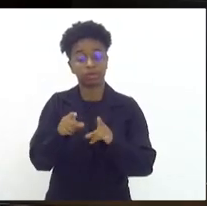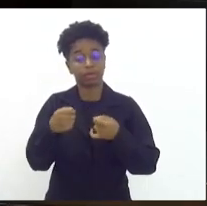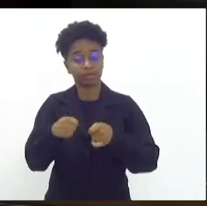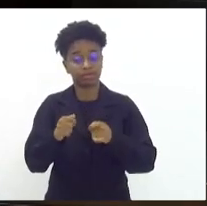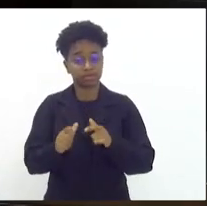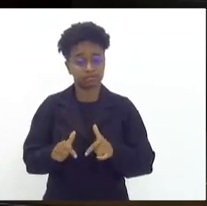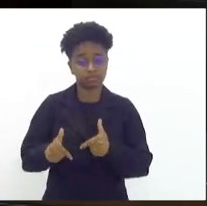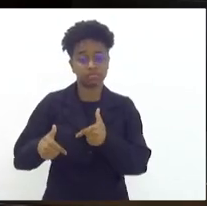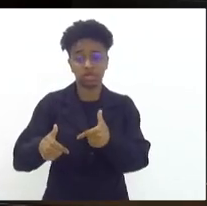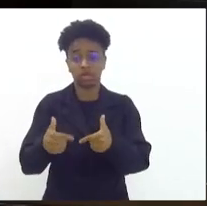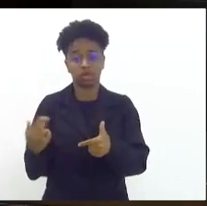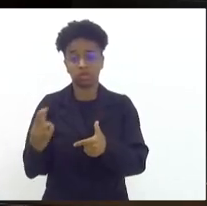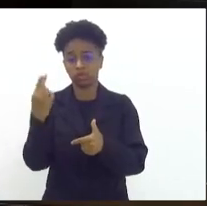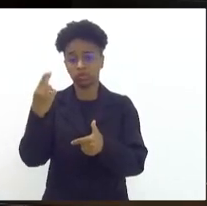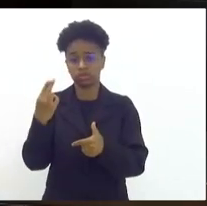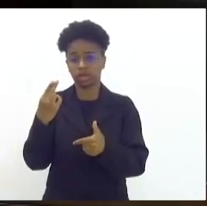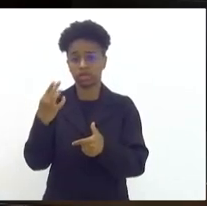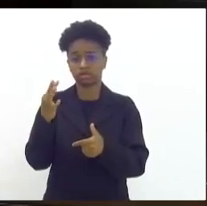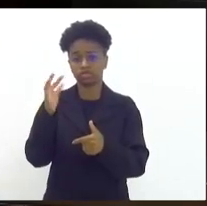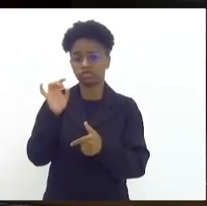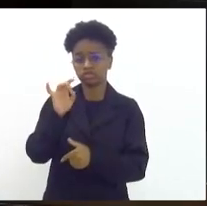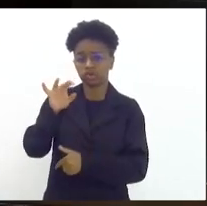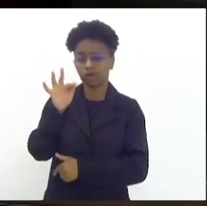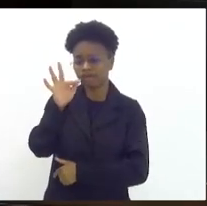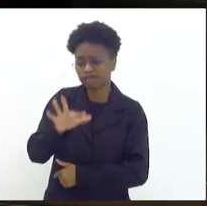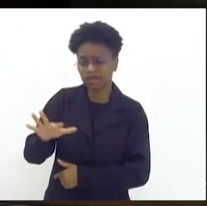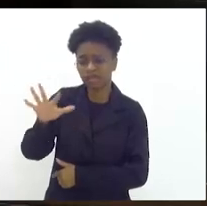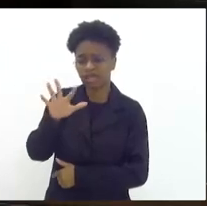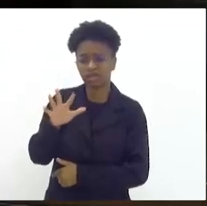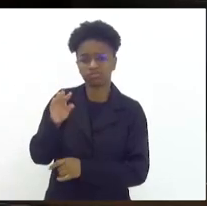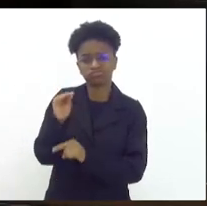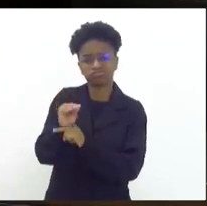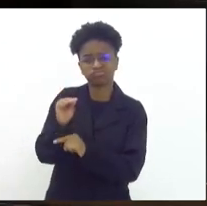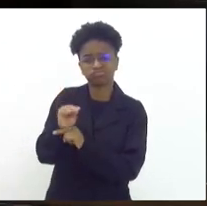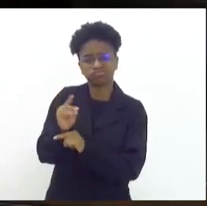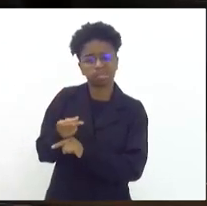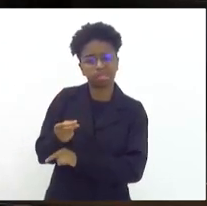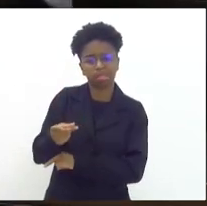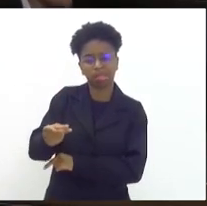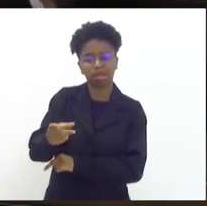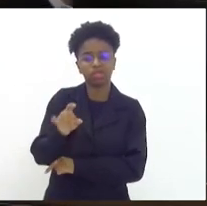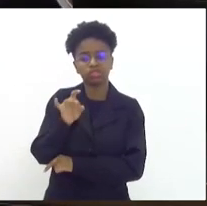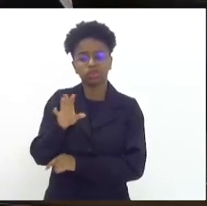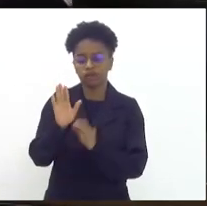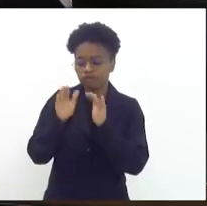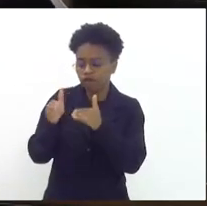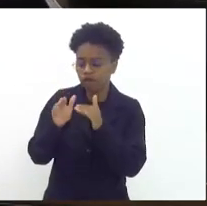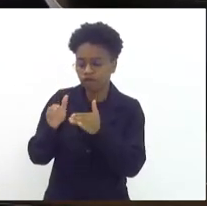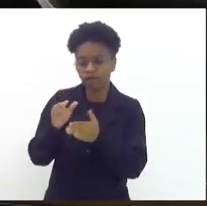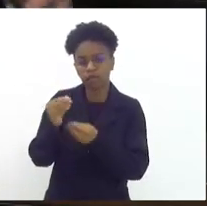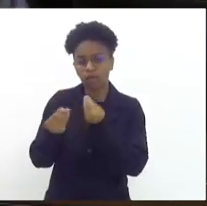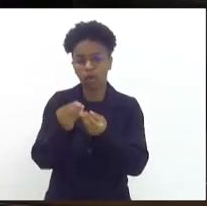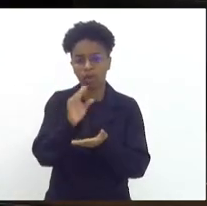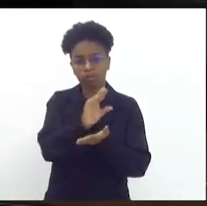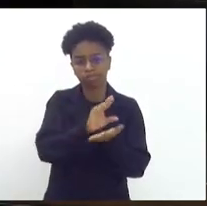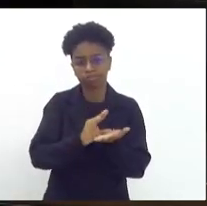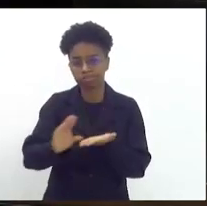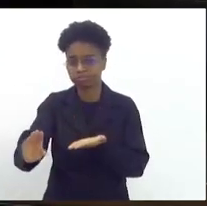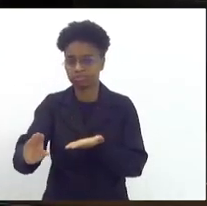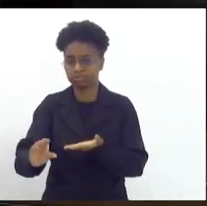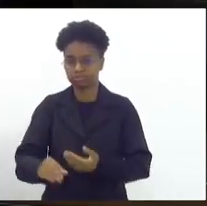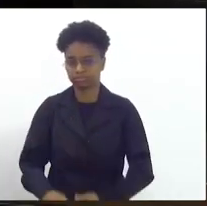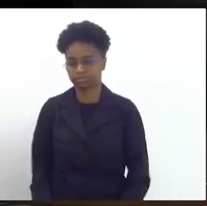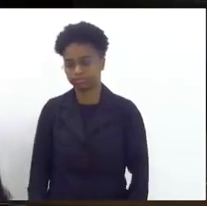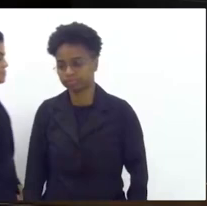Não dá para ser um federalismo é paternalista que só olha para partilha de recurso nós fizemos